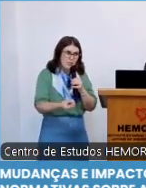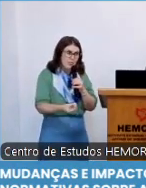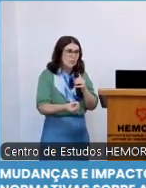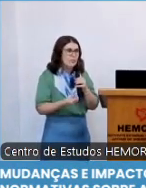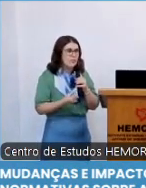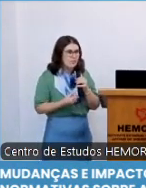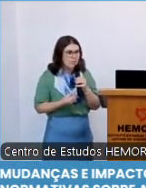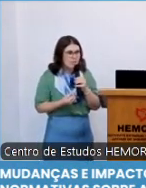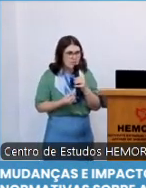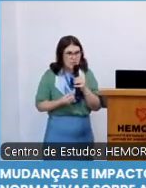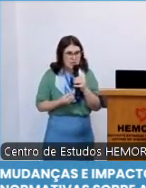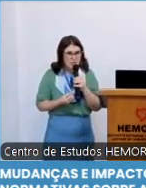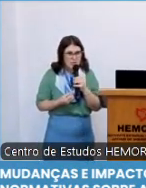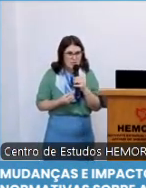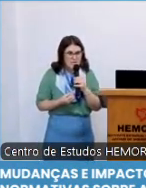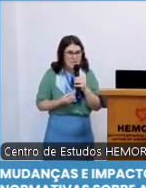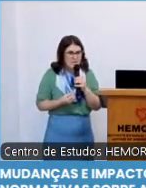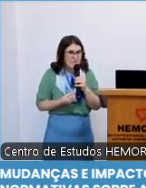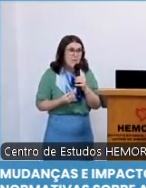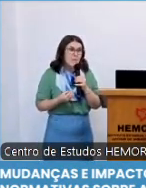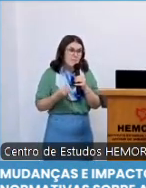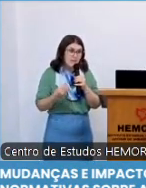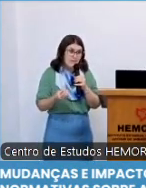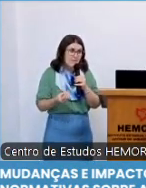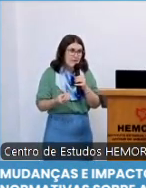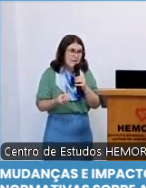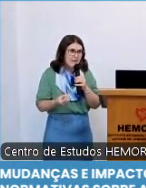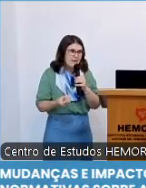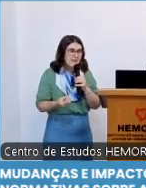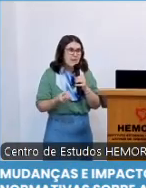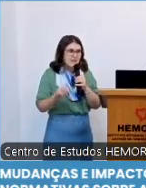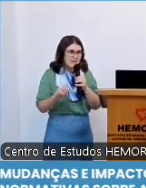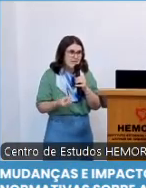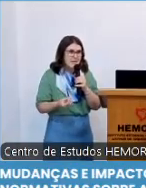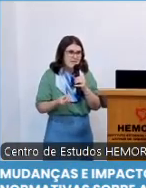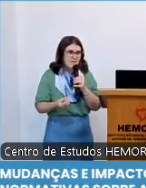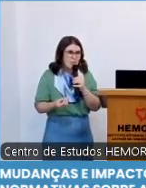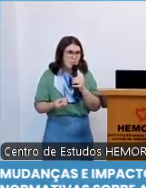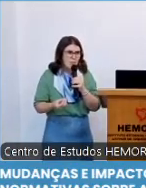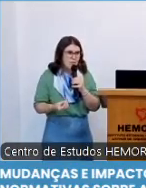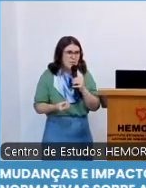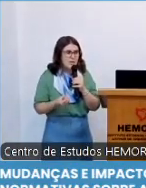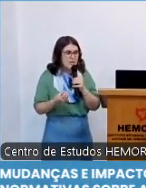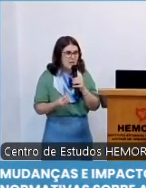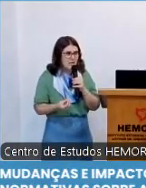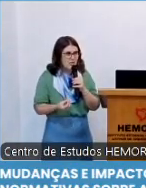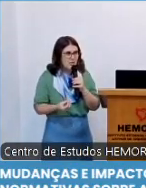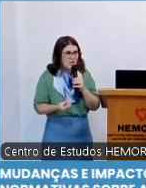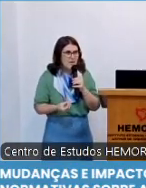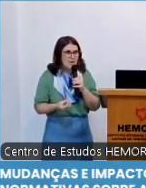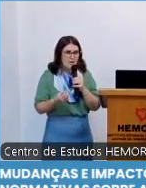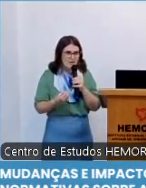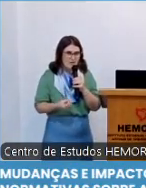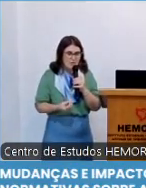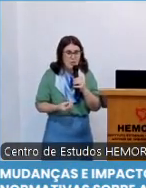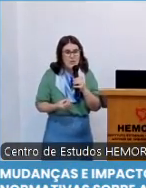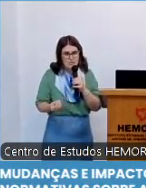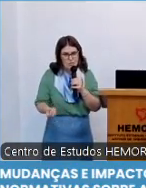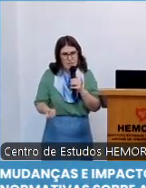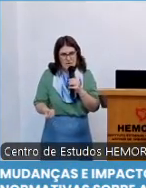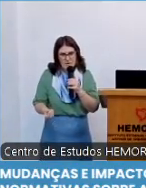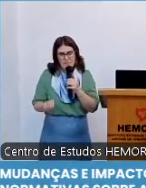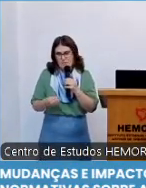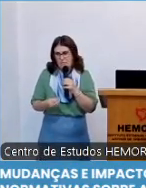e junto com seus comitês de ética em pesquisa pensarem nesse ponto que